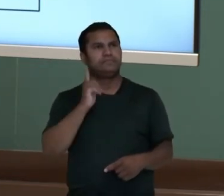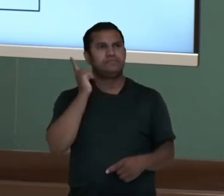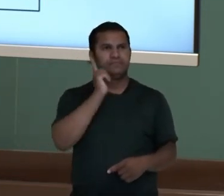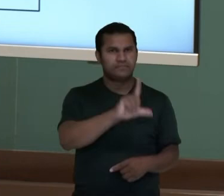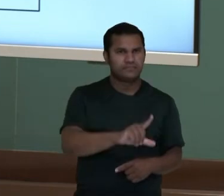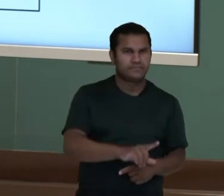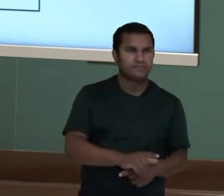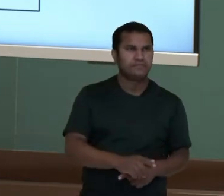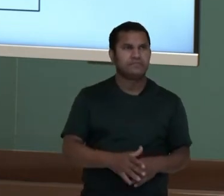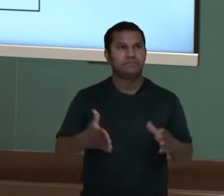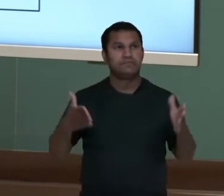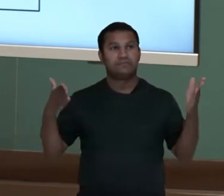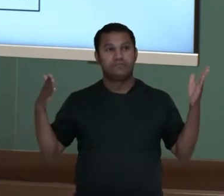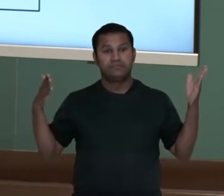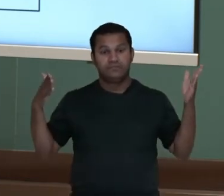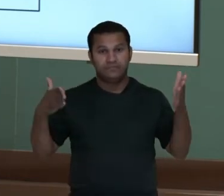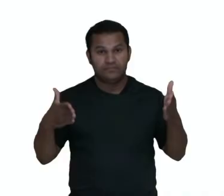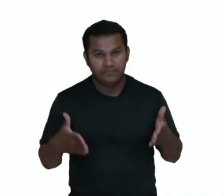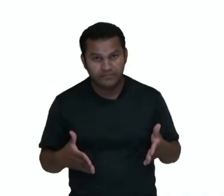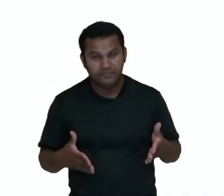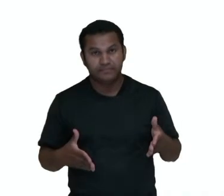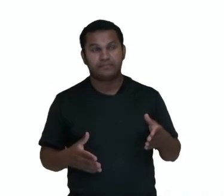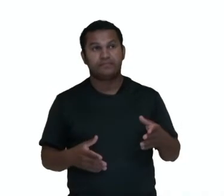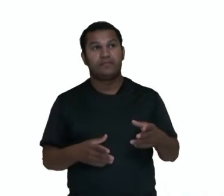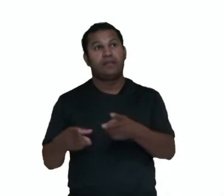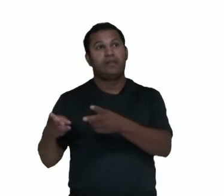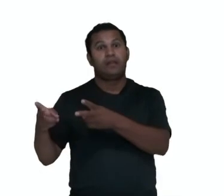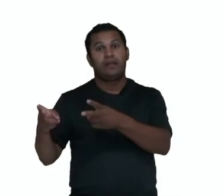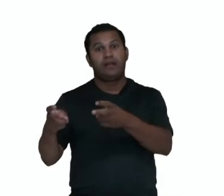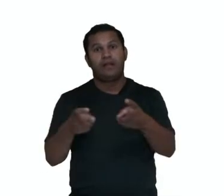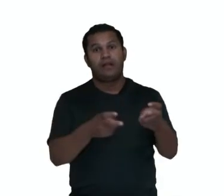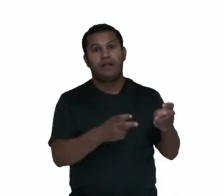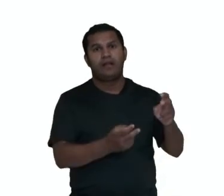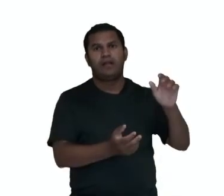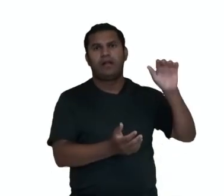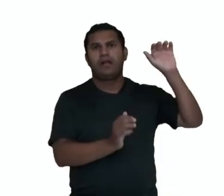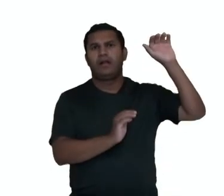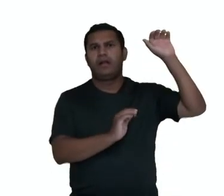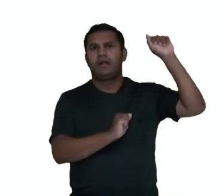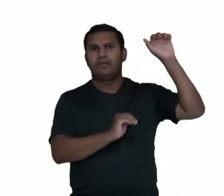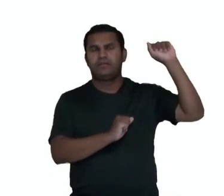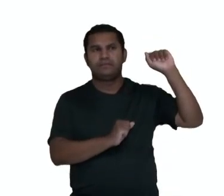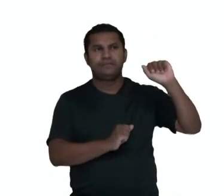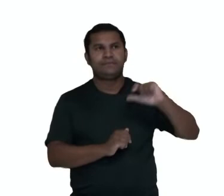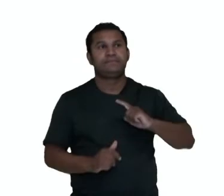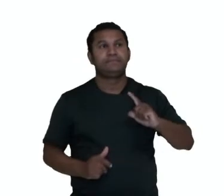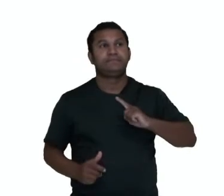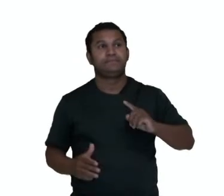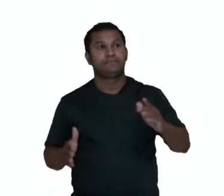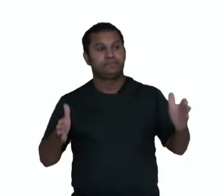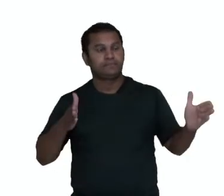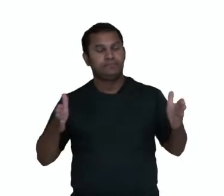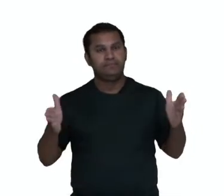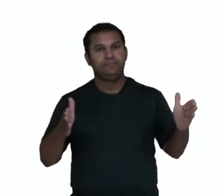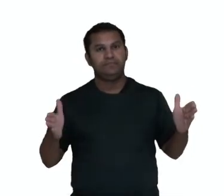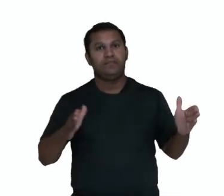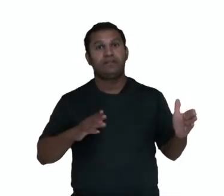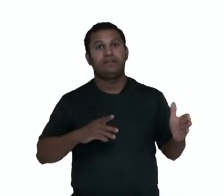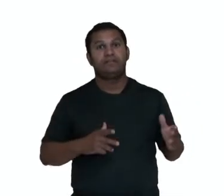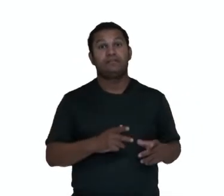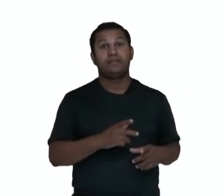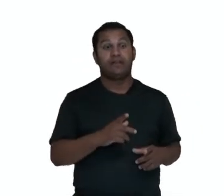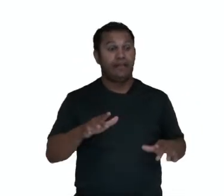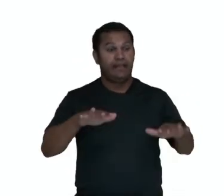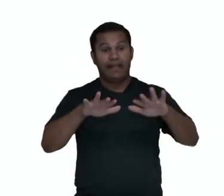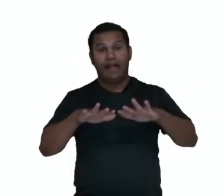que existia entre os povos dominados pelos astecas, os espanhóis usaram dessa rivalidade para dominar a